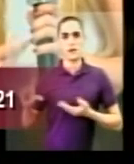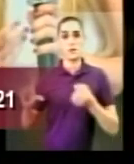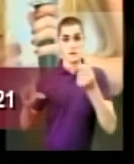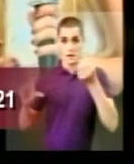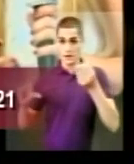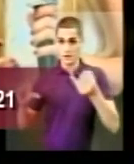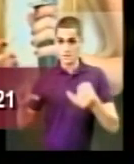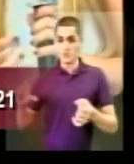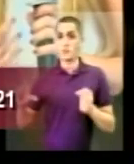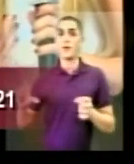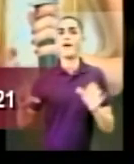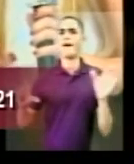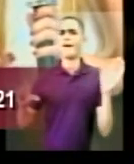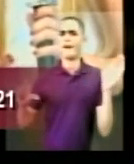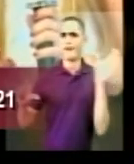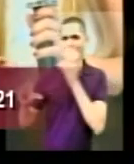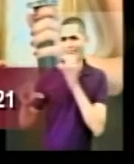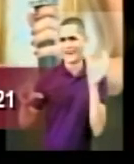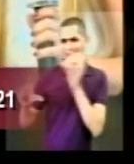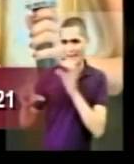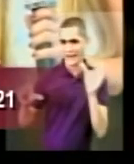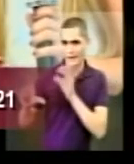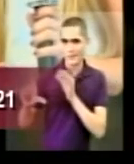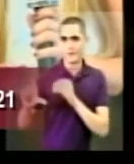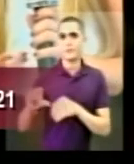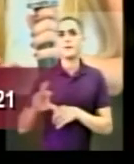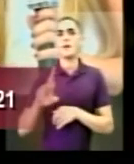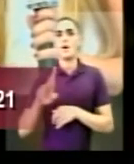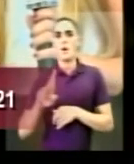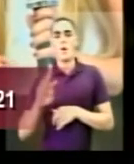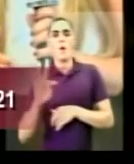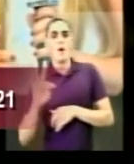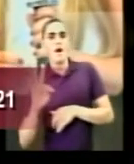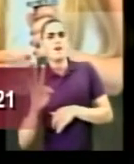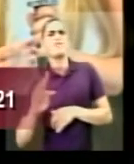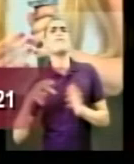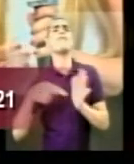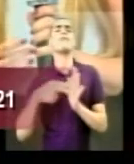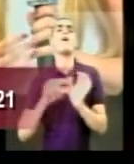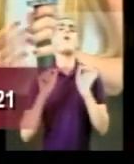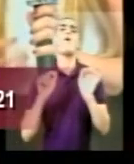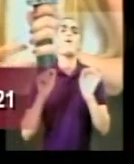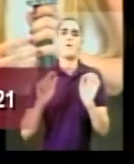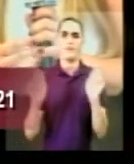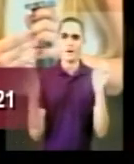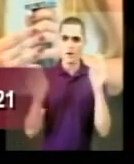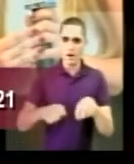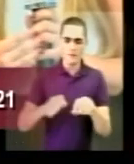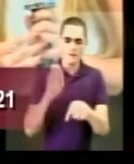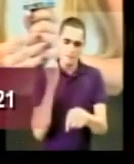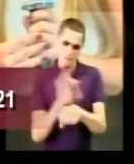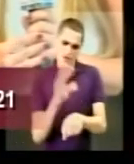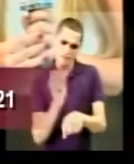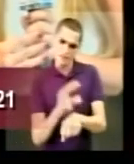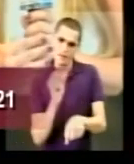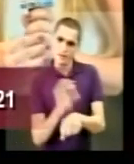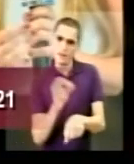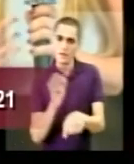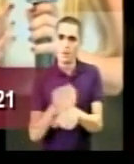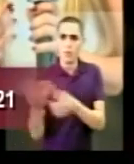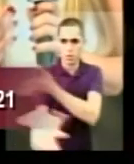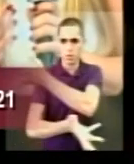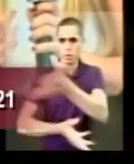a velocidade, né, o RT, que a gente sempre fala. O que é esse RT? É a capacidade que o vírus tem de